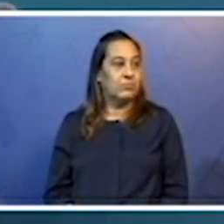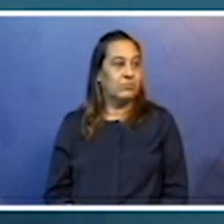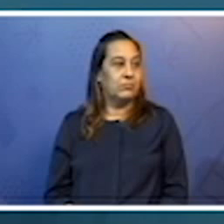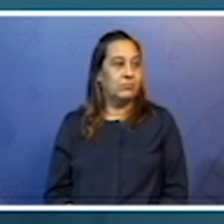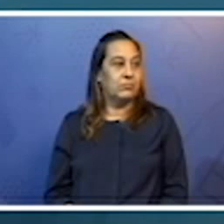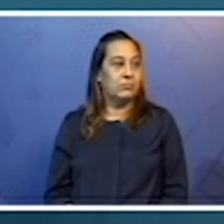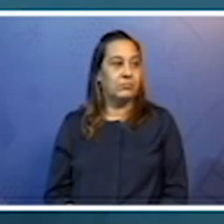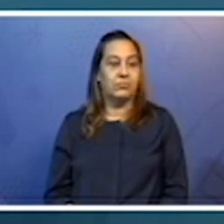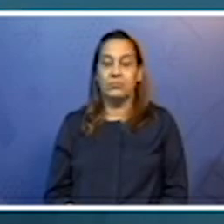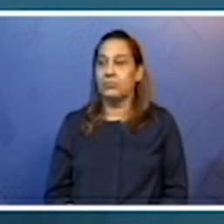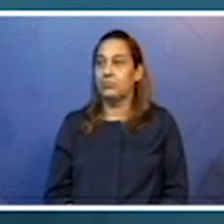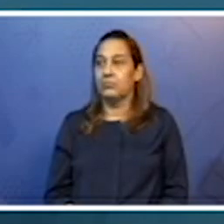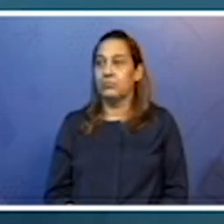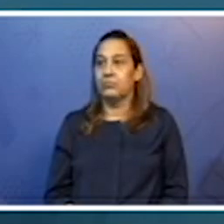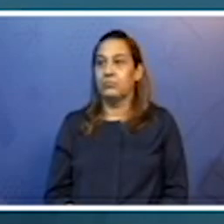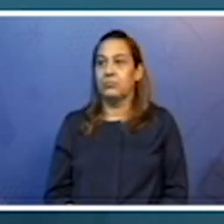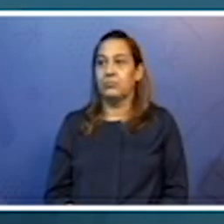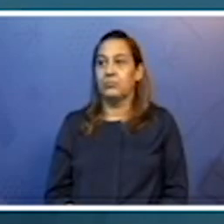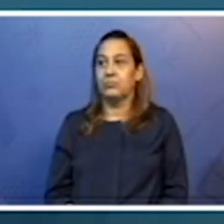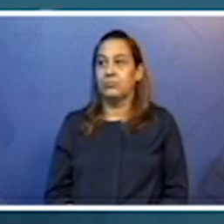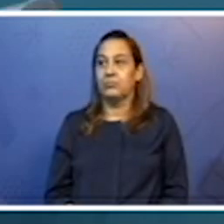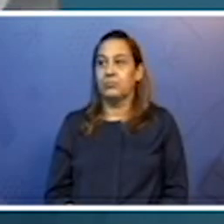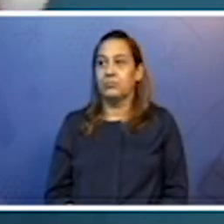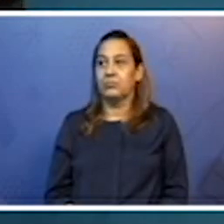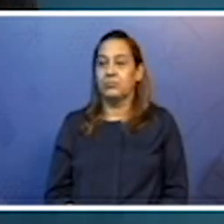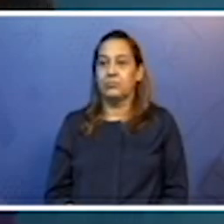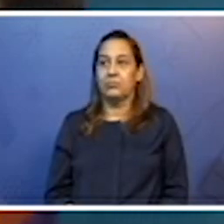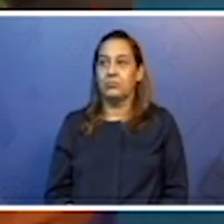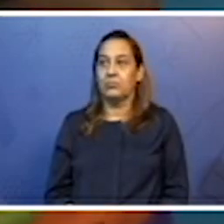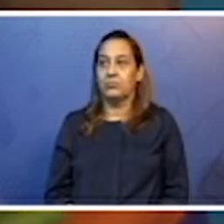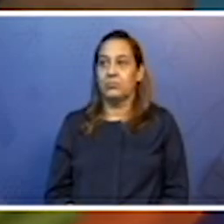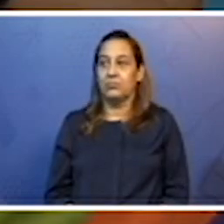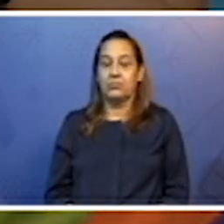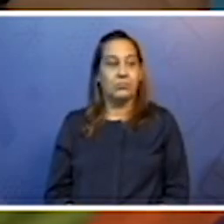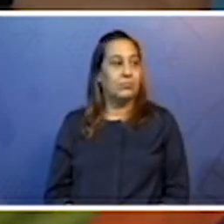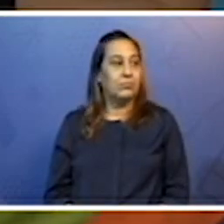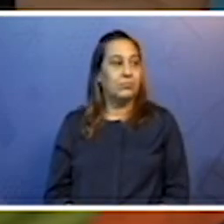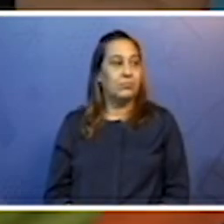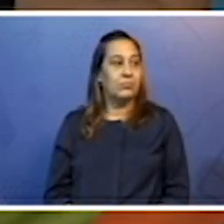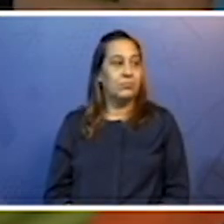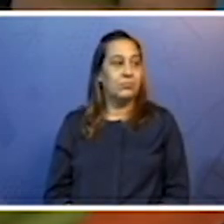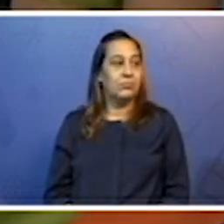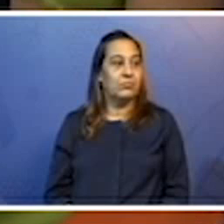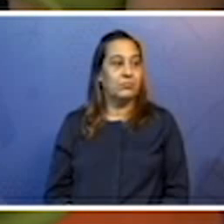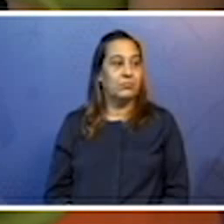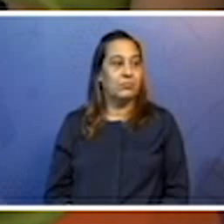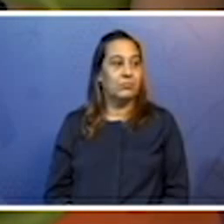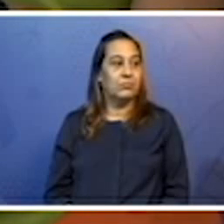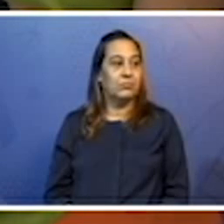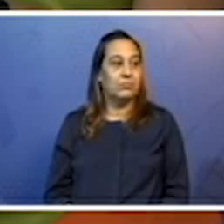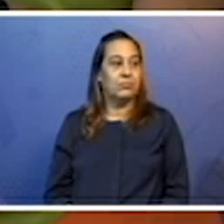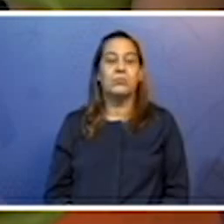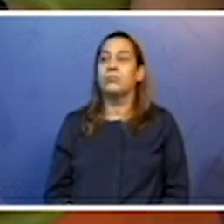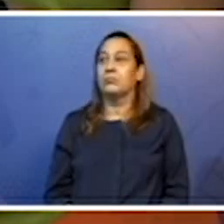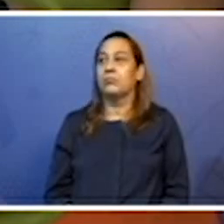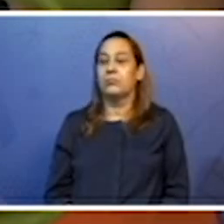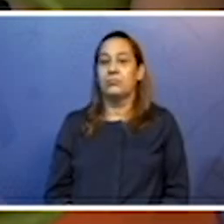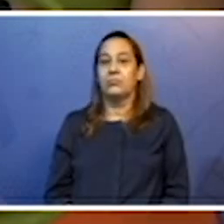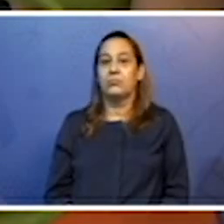E aí, já passou da sua estimativa? Você tinha colocado menos? Tô na quinta, né,